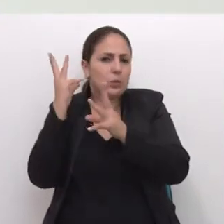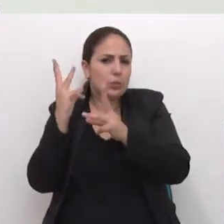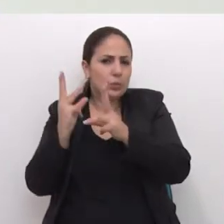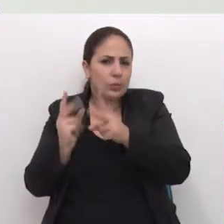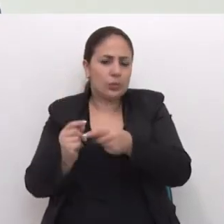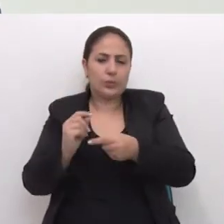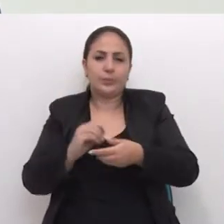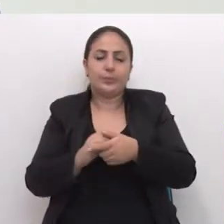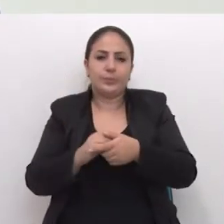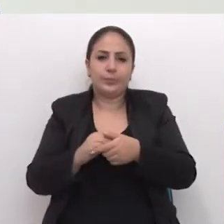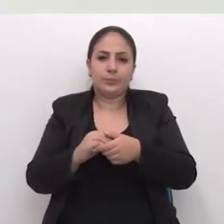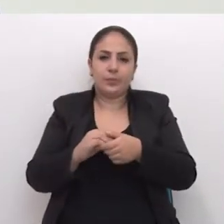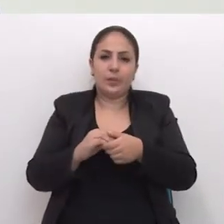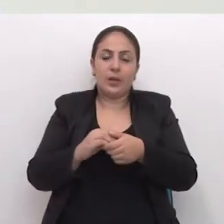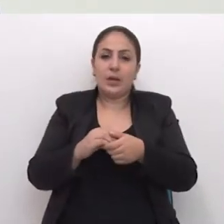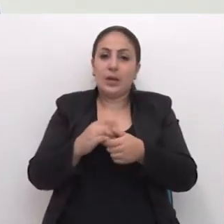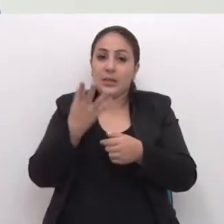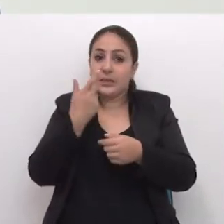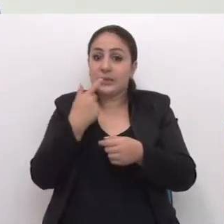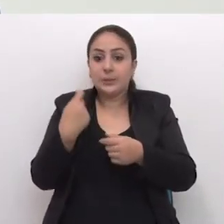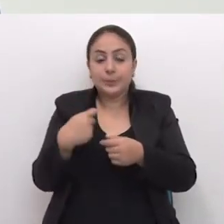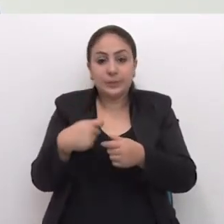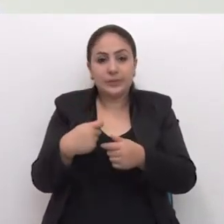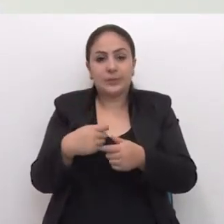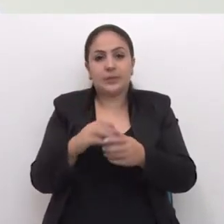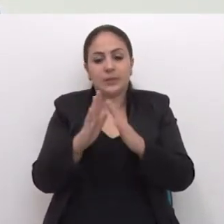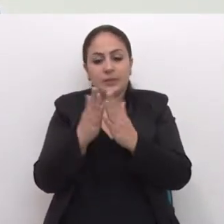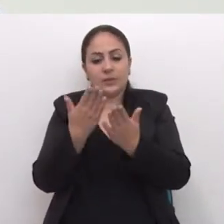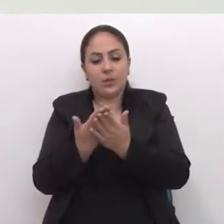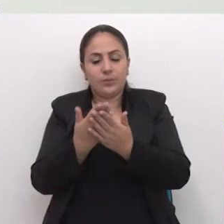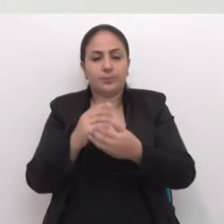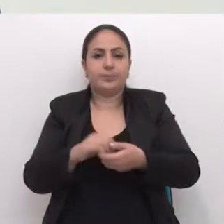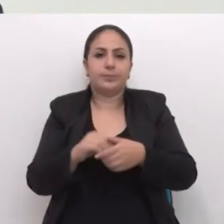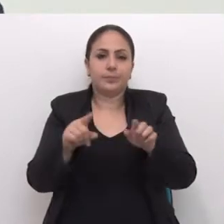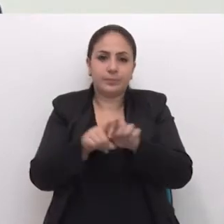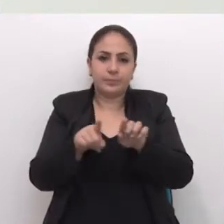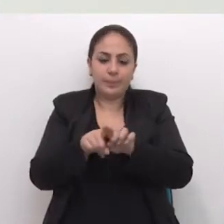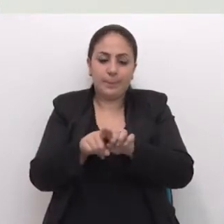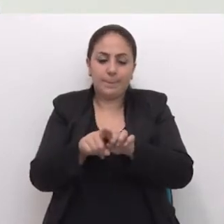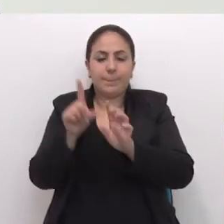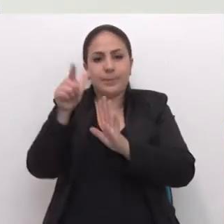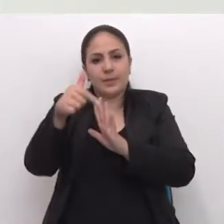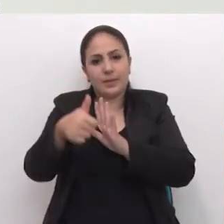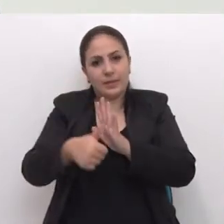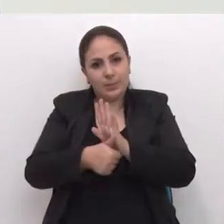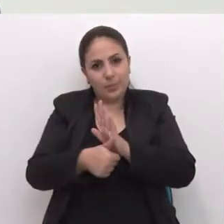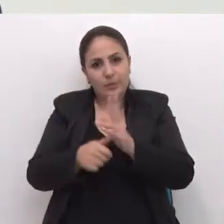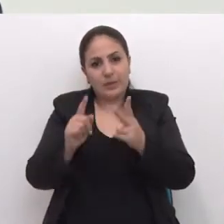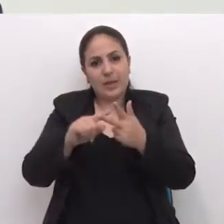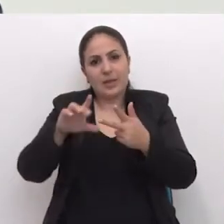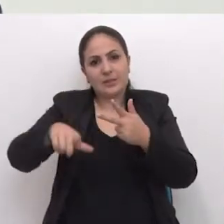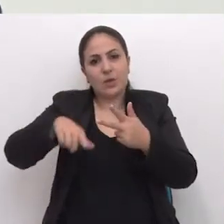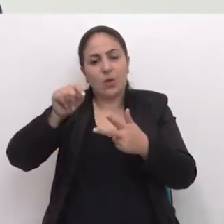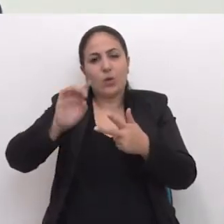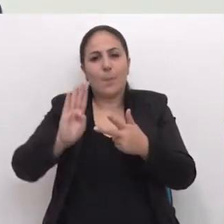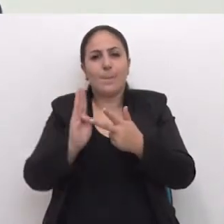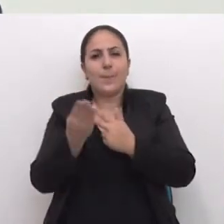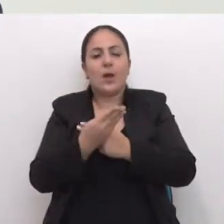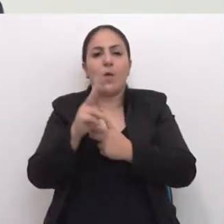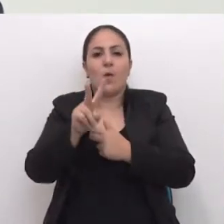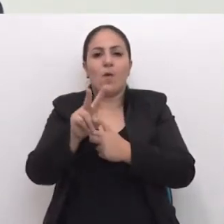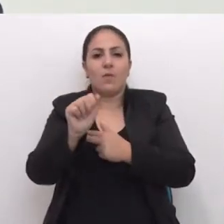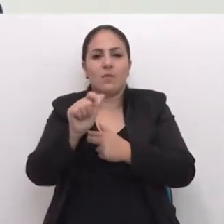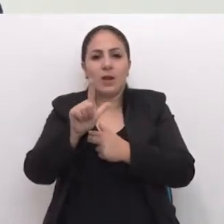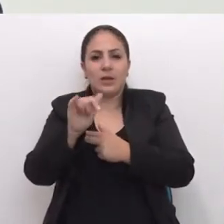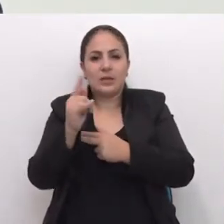os 100 tênis das crianças que necessitavam lá na escola. E também, depois, foi a escola do